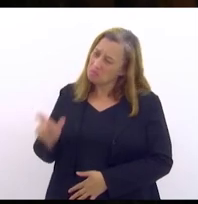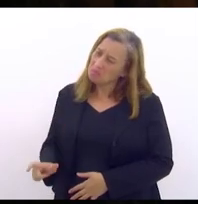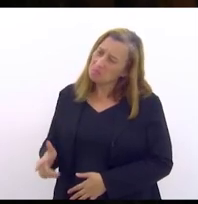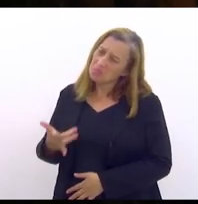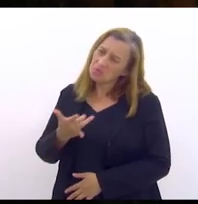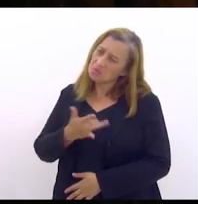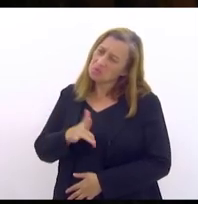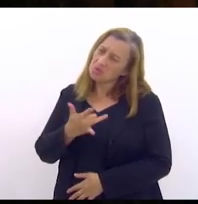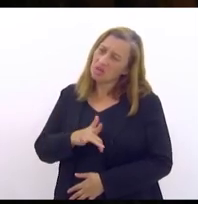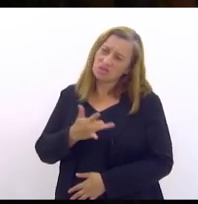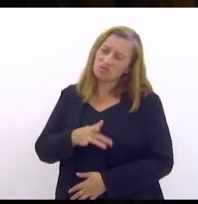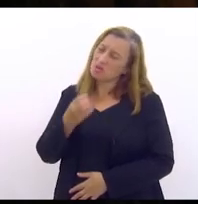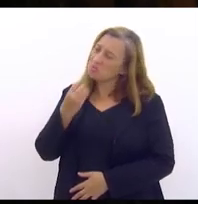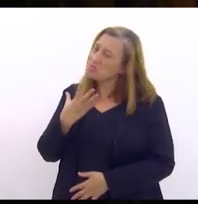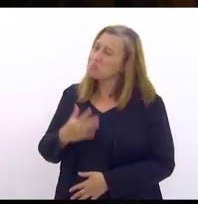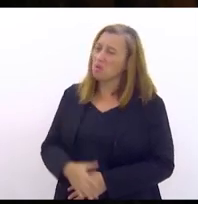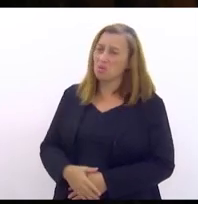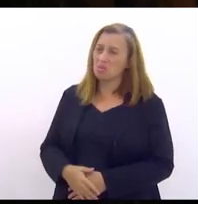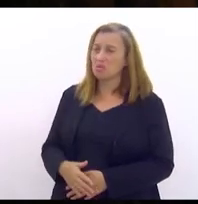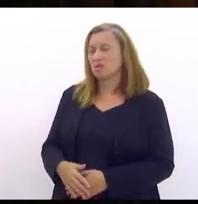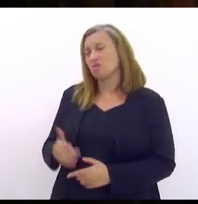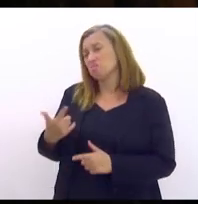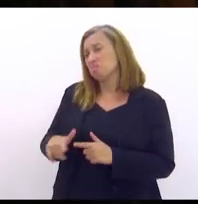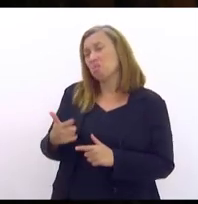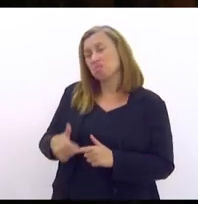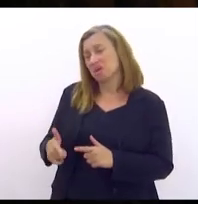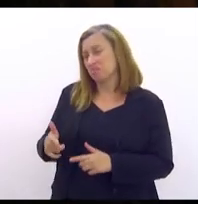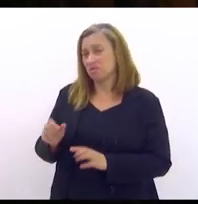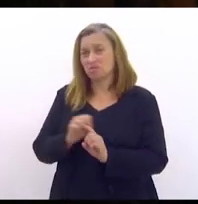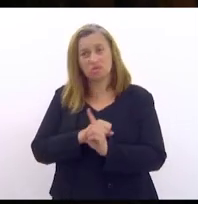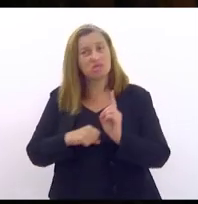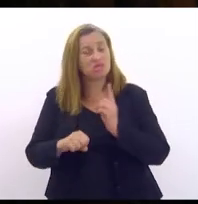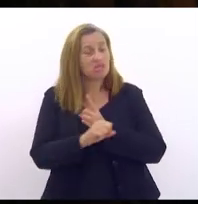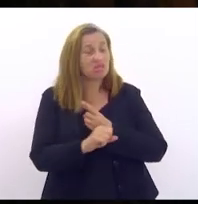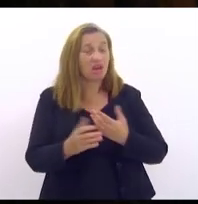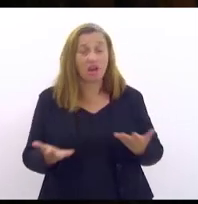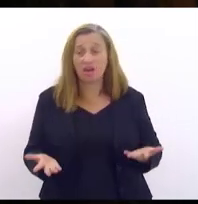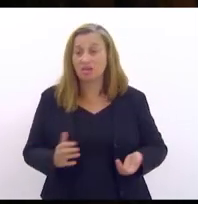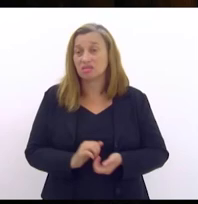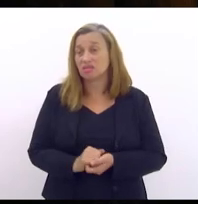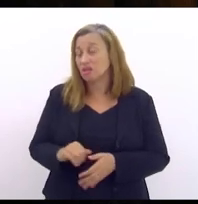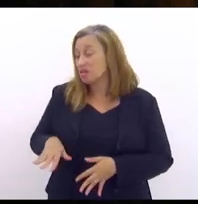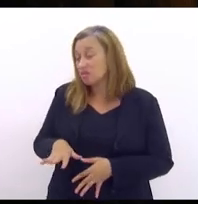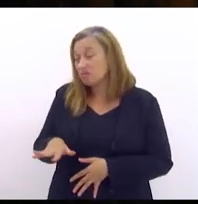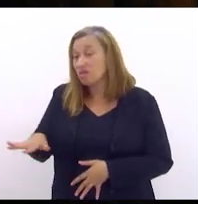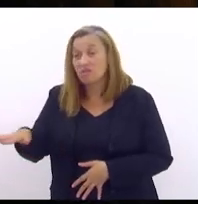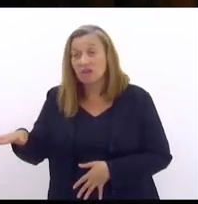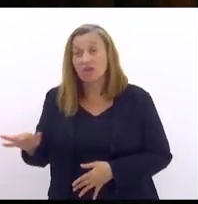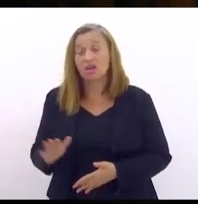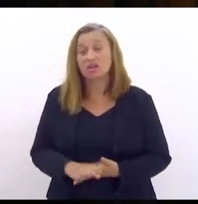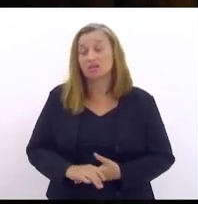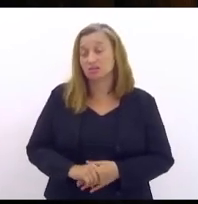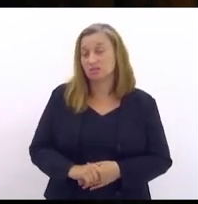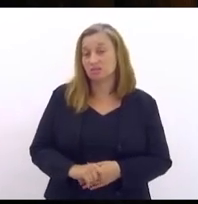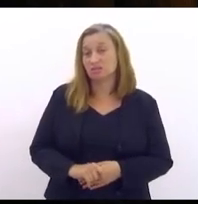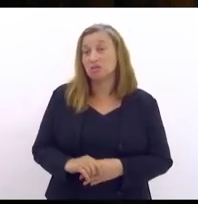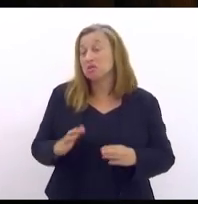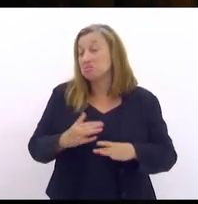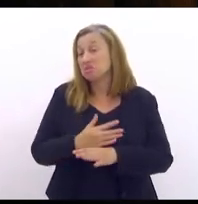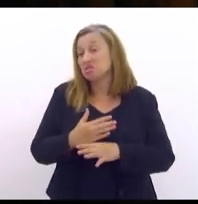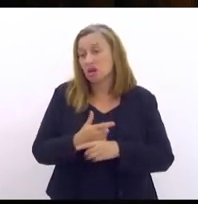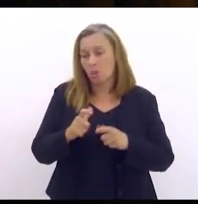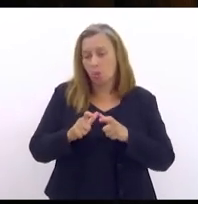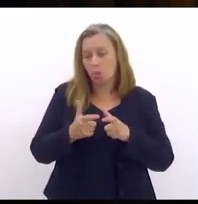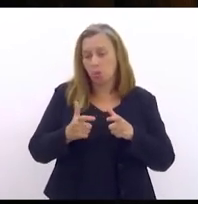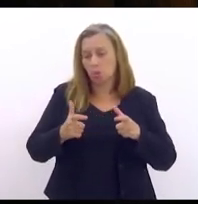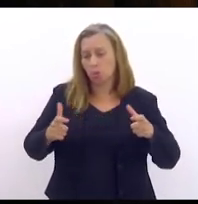foram se impregnando dentro de uma geografia na cidade do Rio de Janeiro, das favelas, nos morros, uma cidade que cresceu